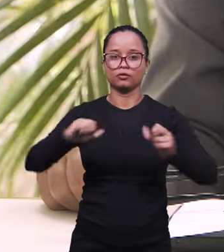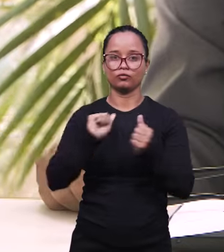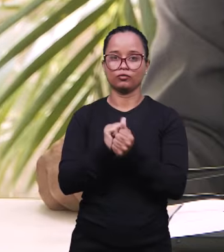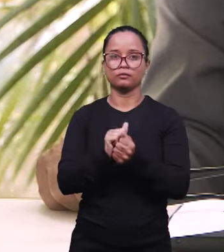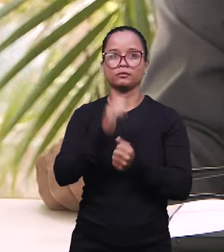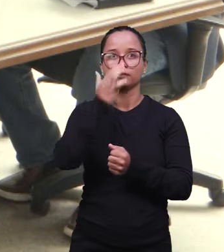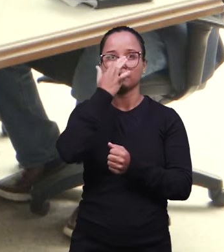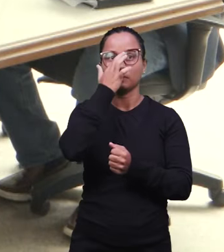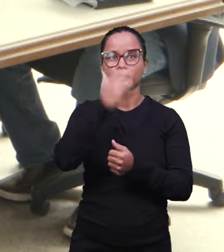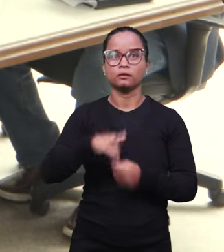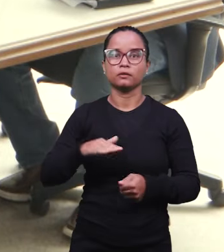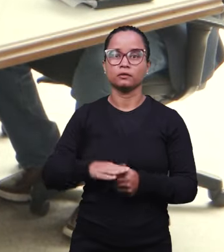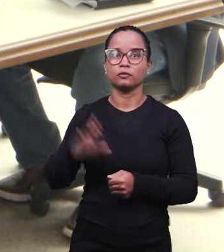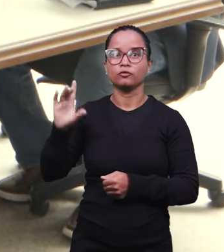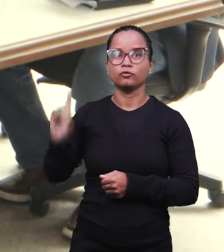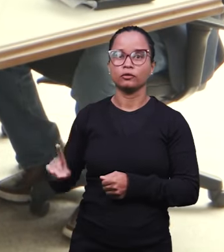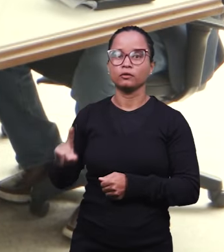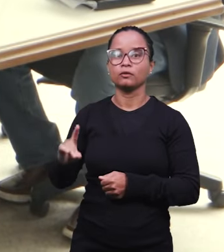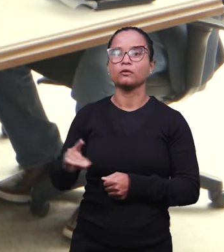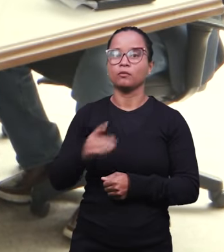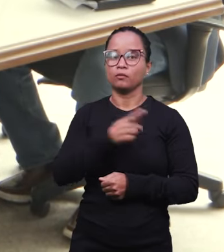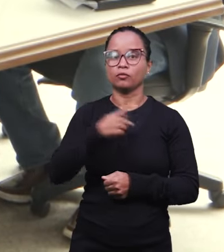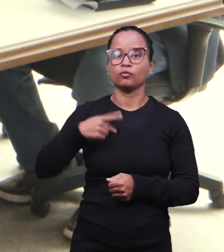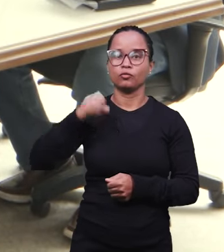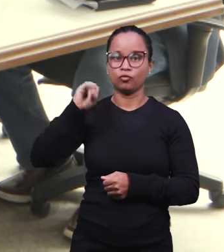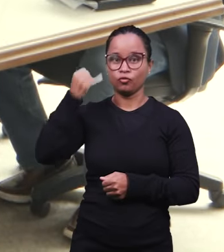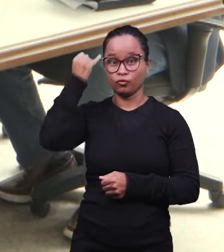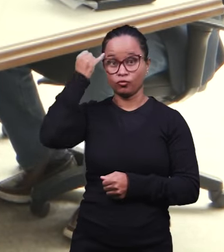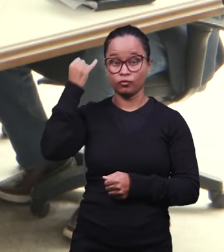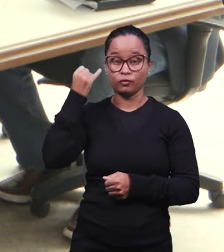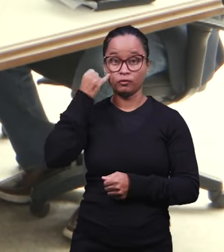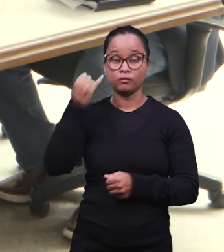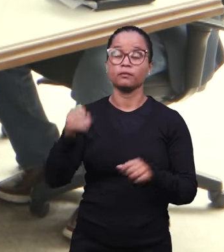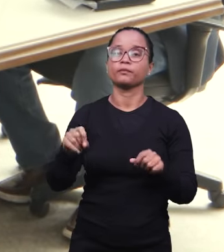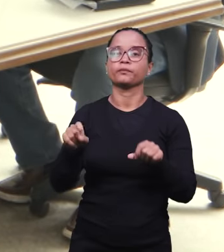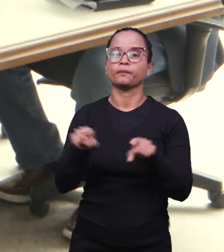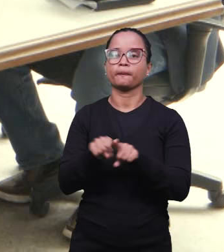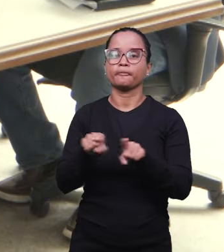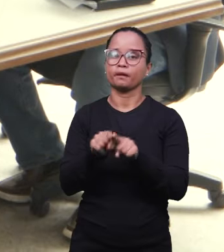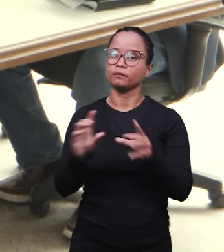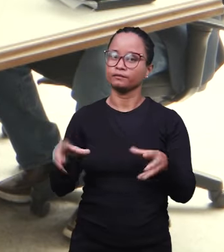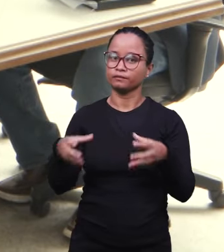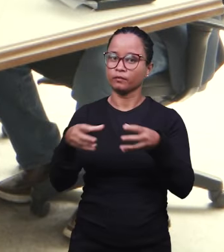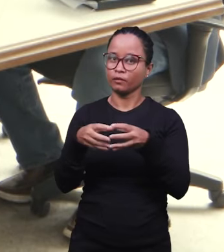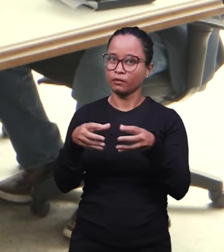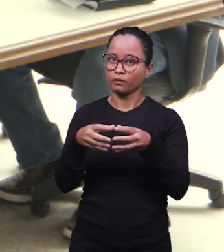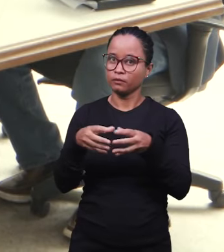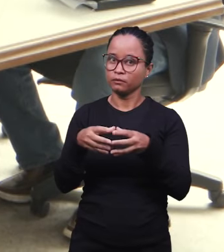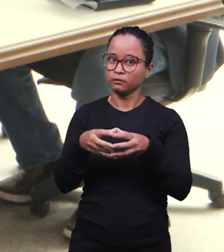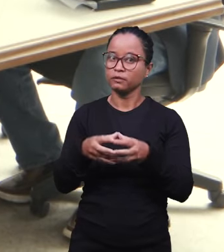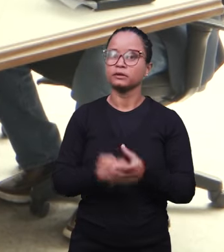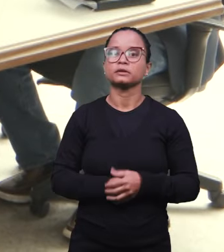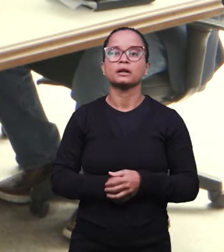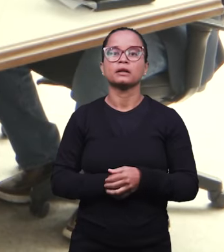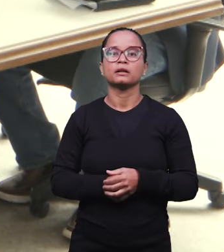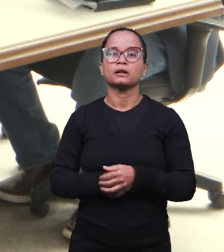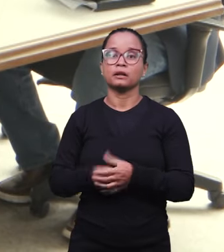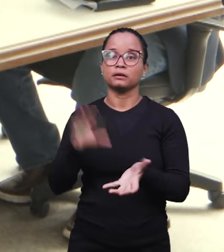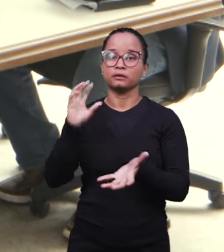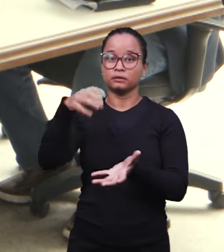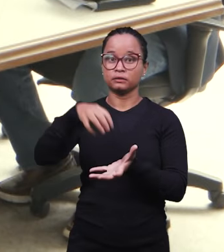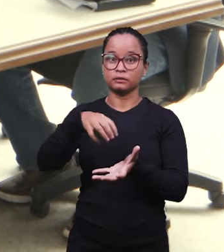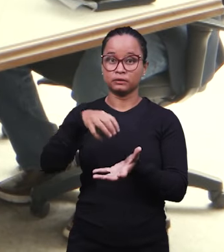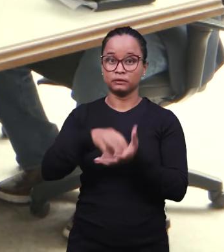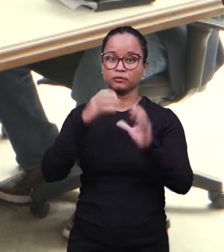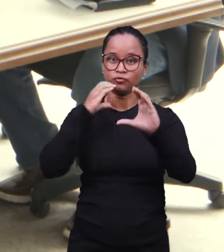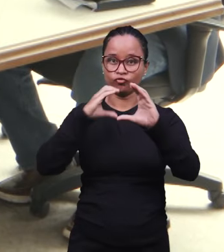Então, começando do meu lado direito, nós temos aqui o pastor Josias Júnior, que também faz parte do nosso grupo, do nosso central de